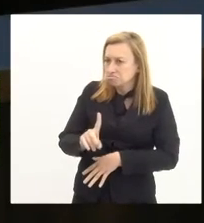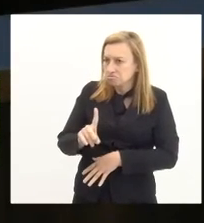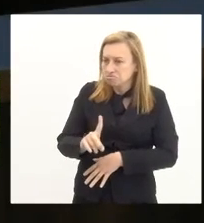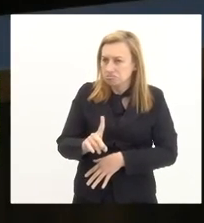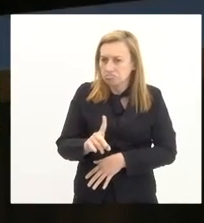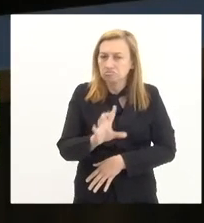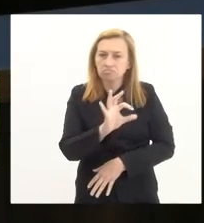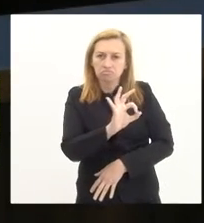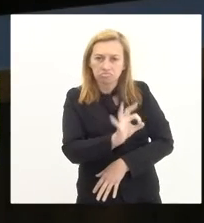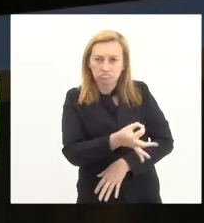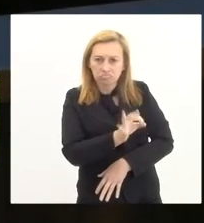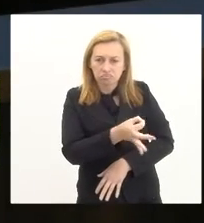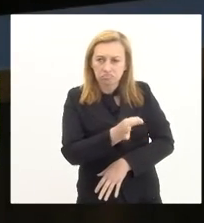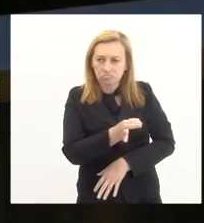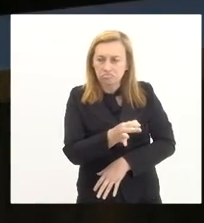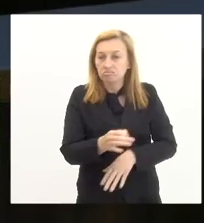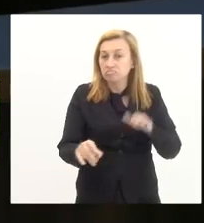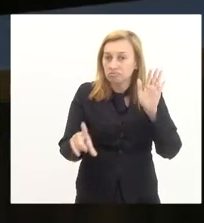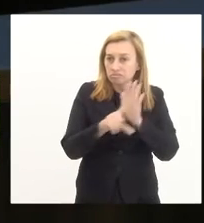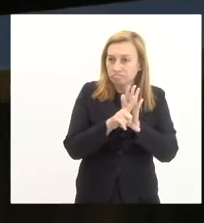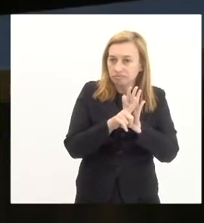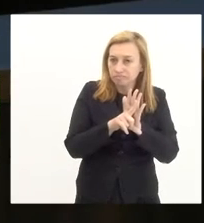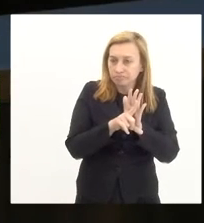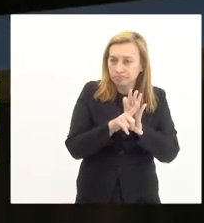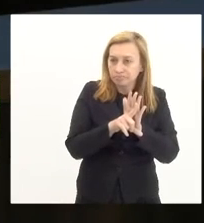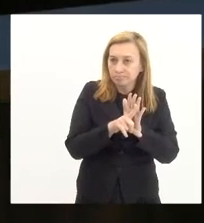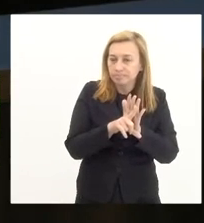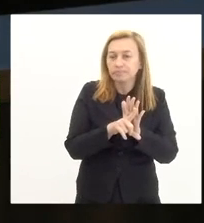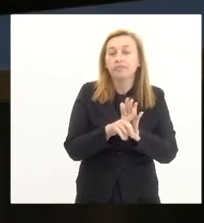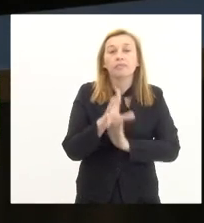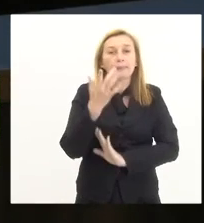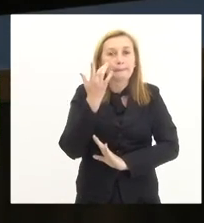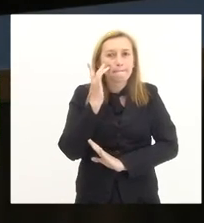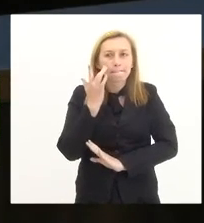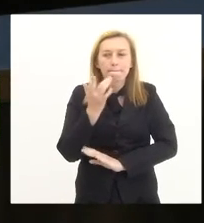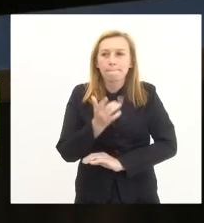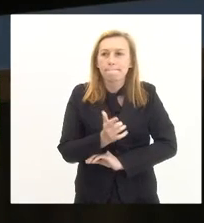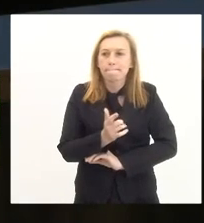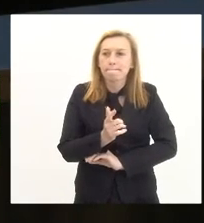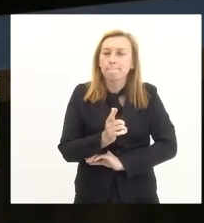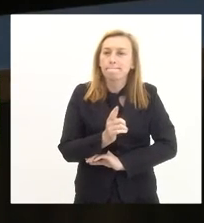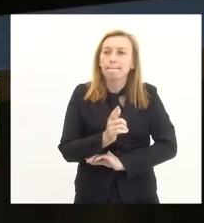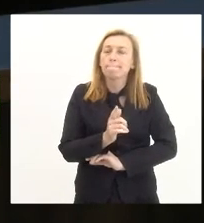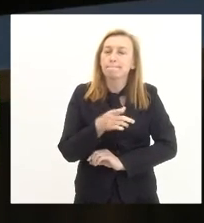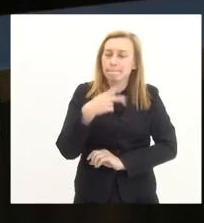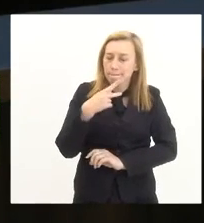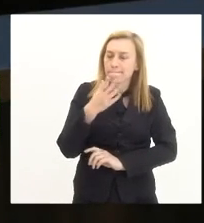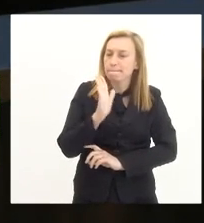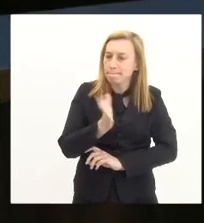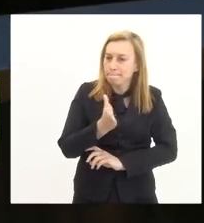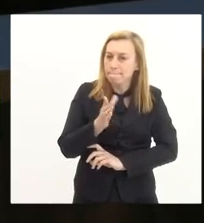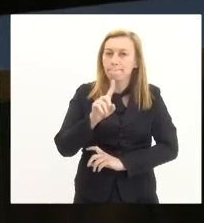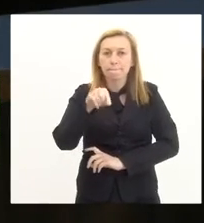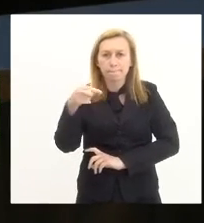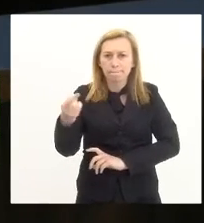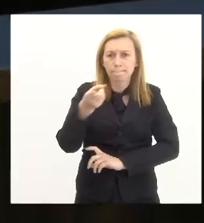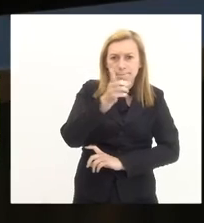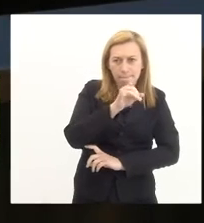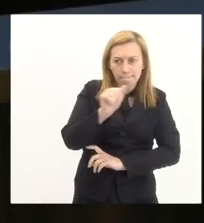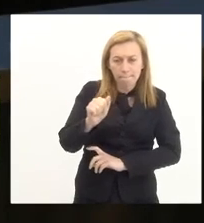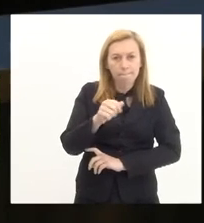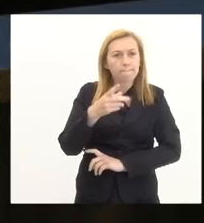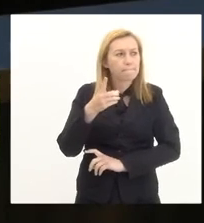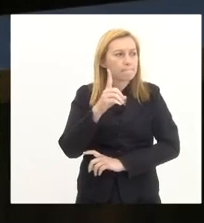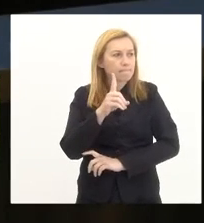previstos especificamente nessas leis eu acho que para Além disso Falei isso aqui no nos outros dias eu